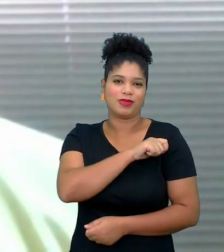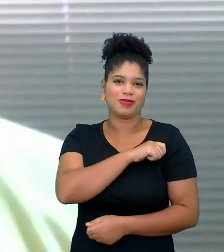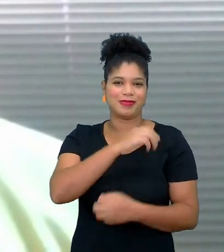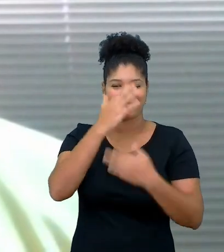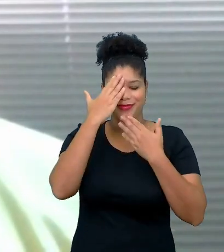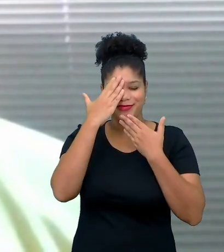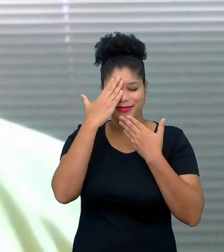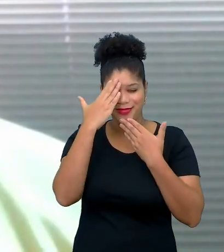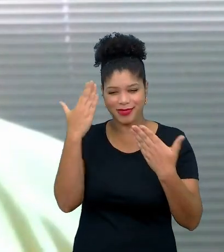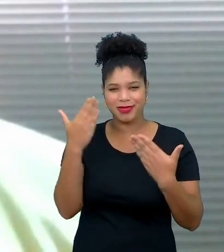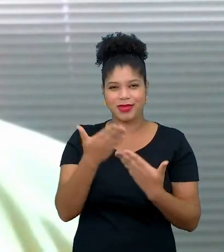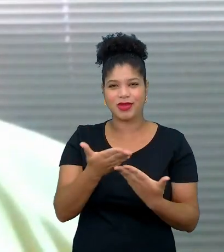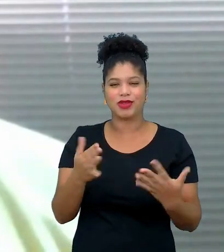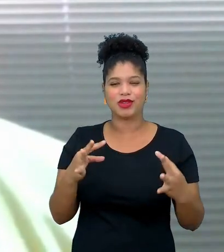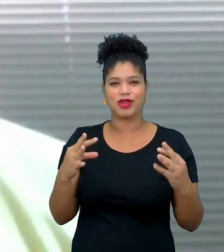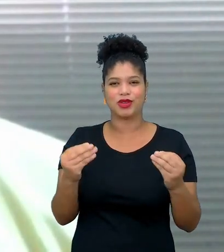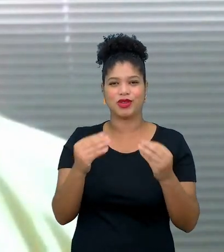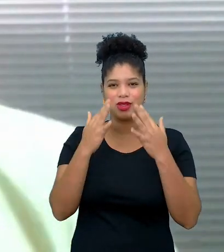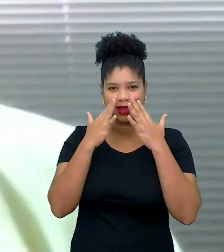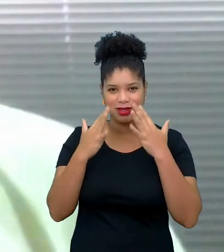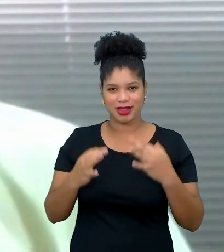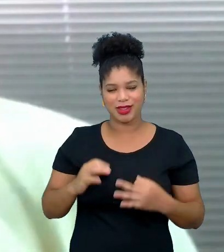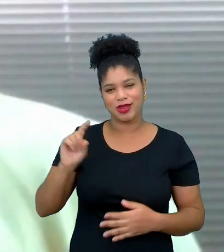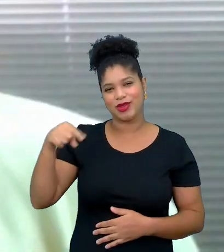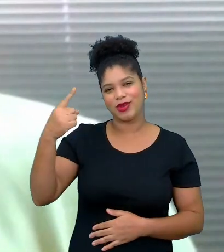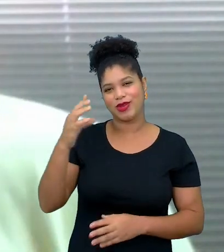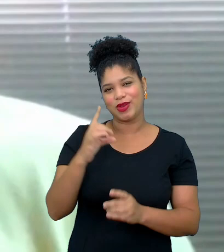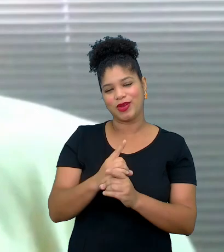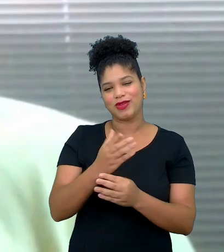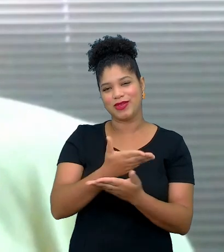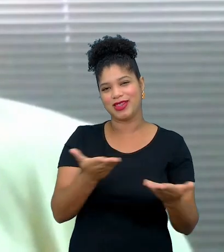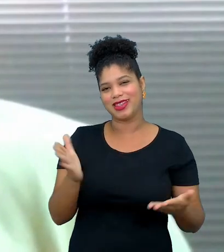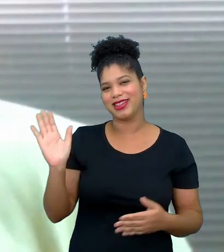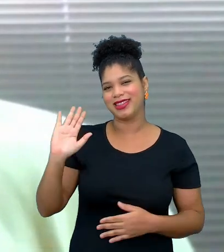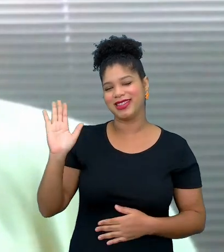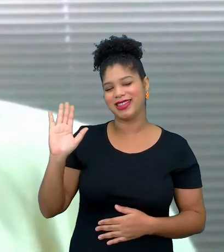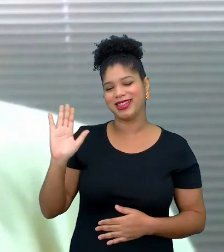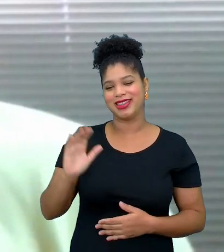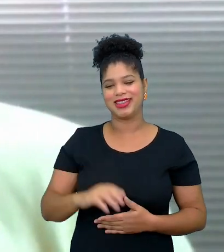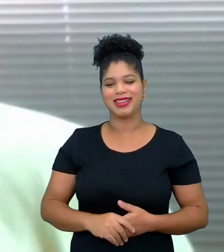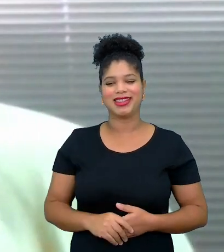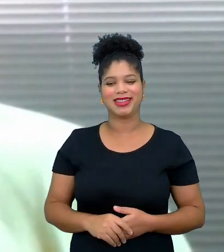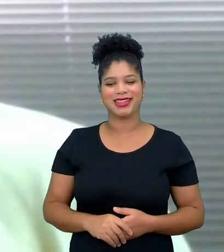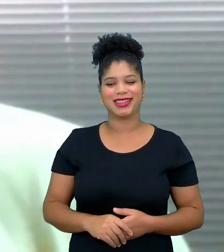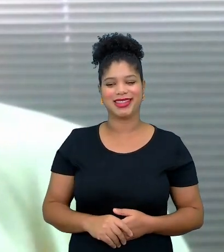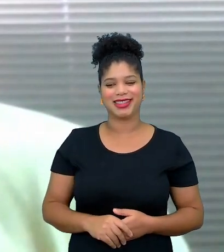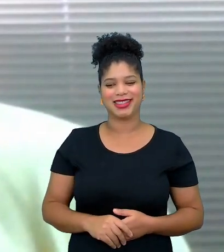agradeço a atenção de todos e até a próxima oportunidade. Até mais.